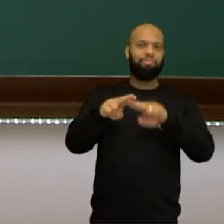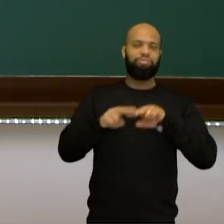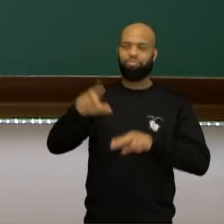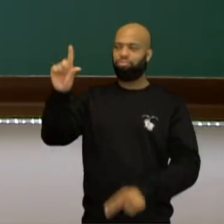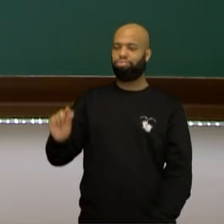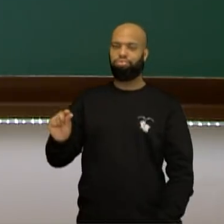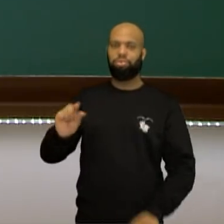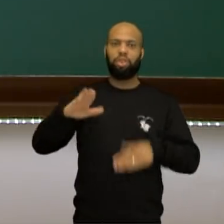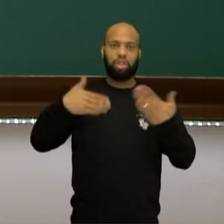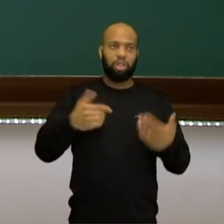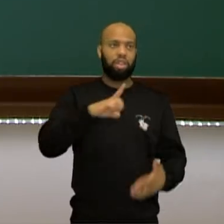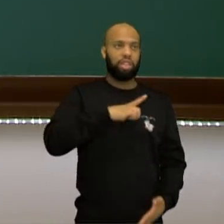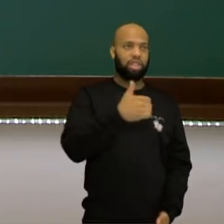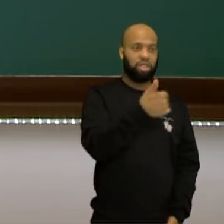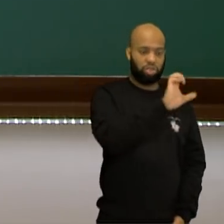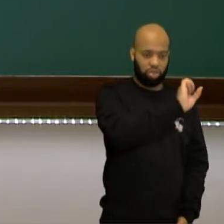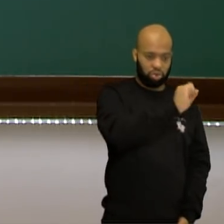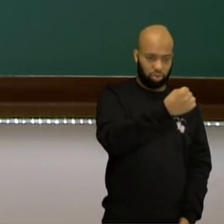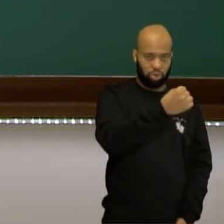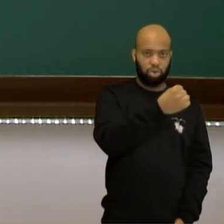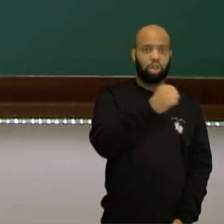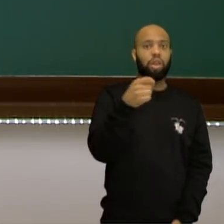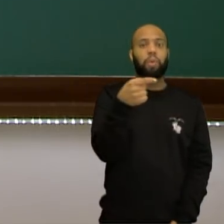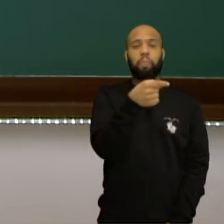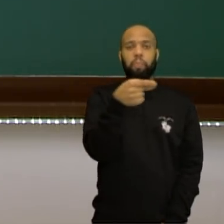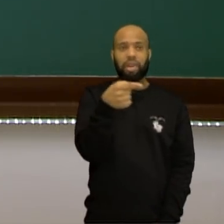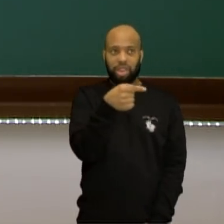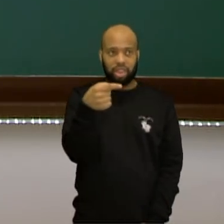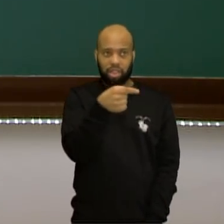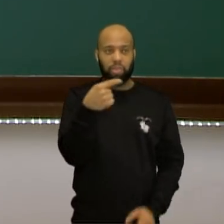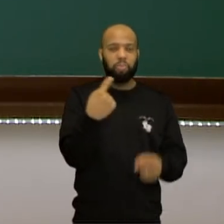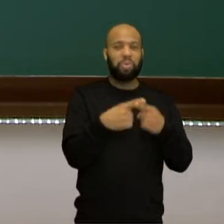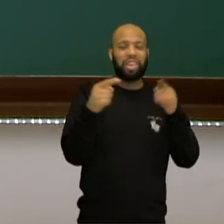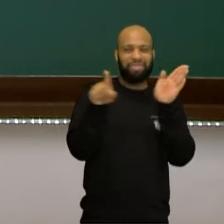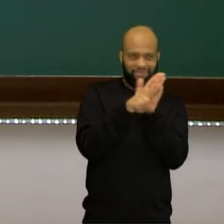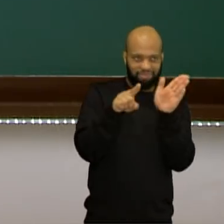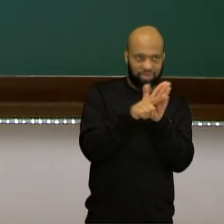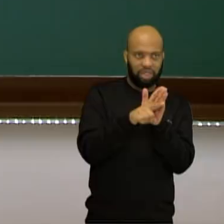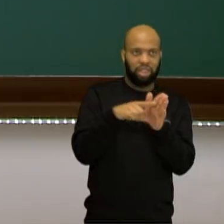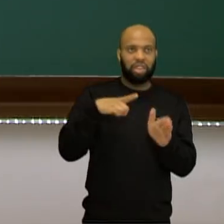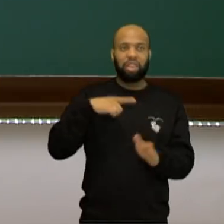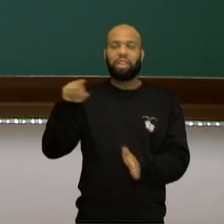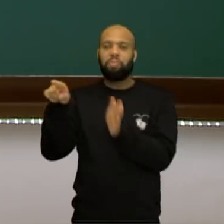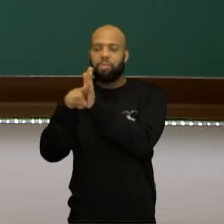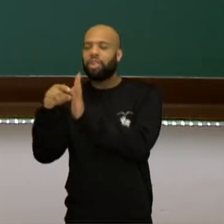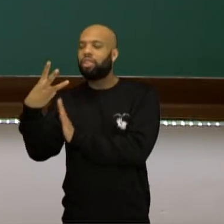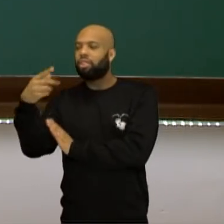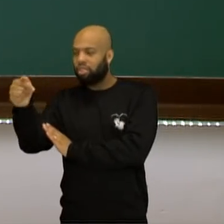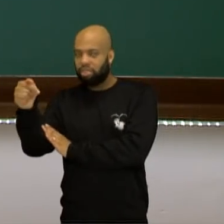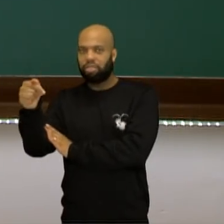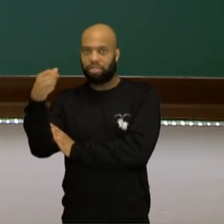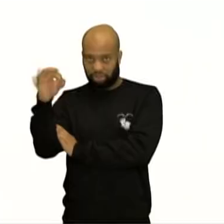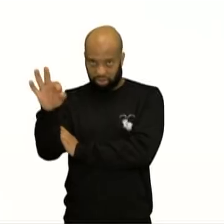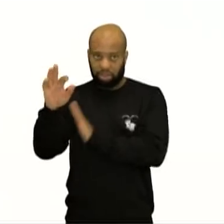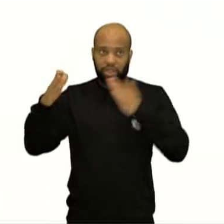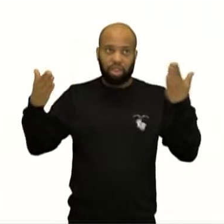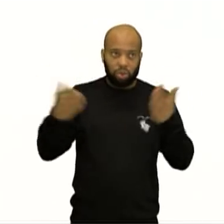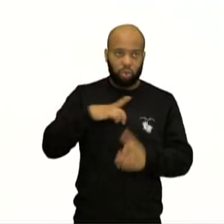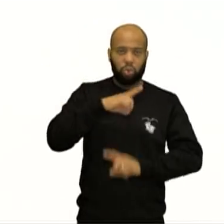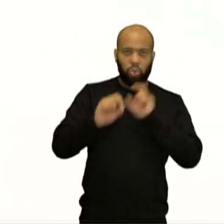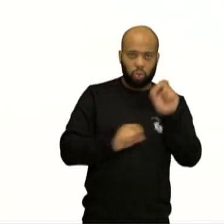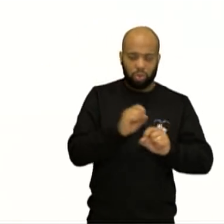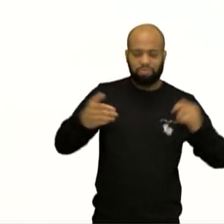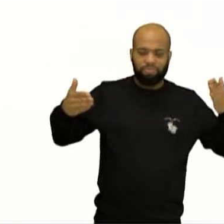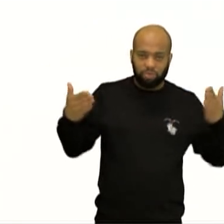calcular? 18 menos a ideia de diferença, esse número negativo aqui. Agora, aqui